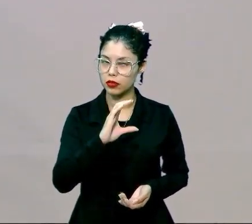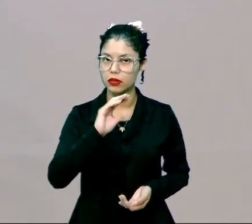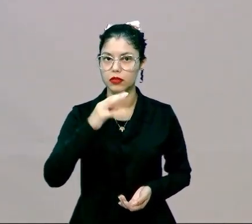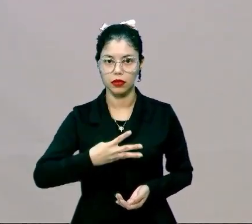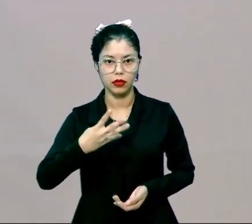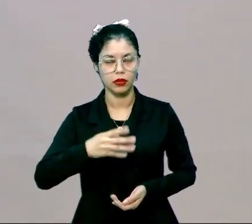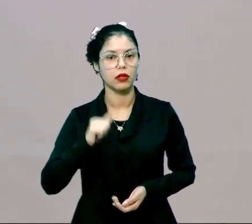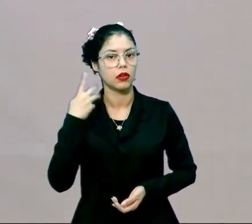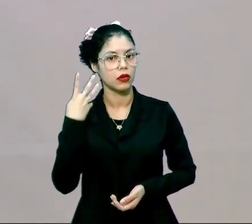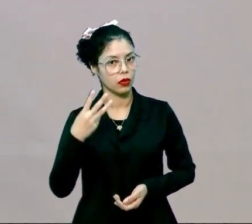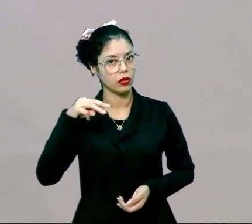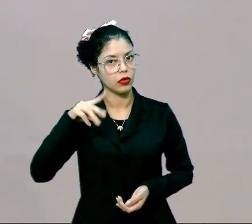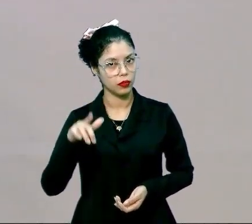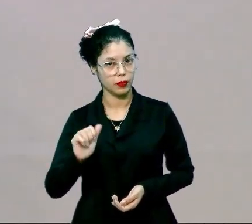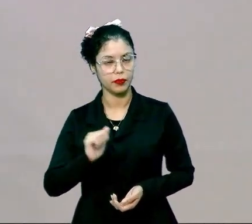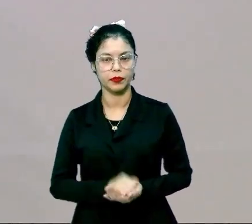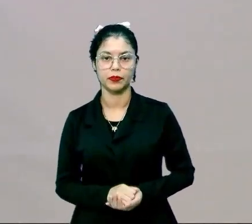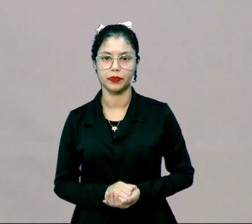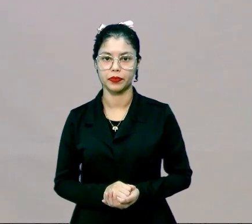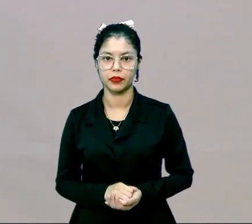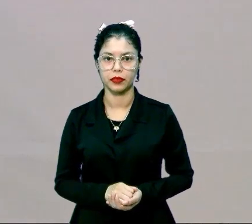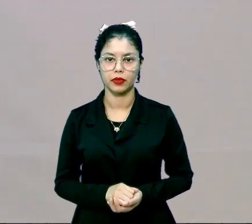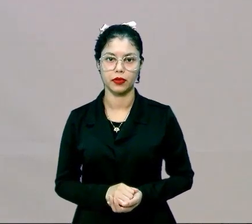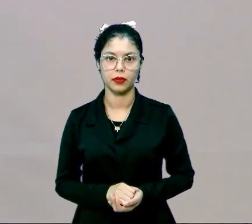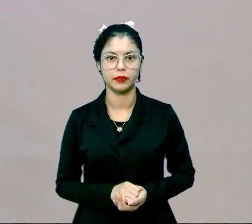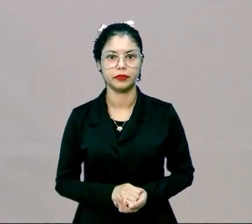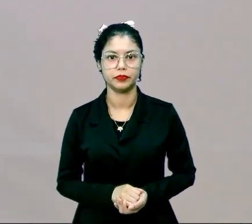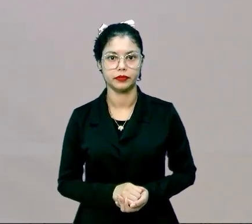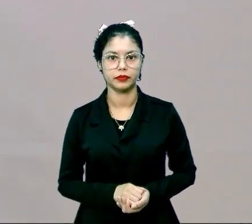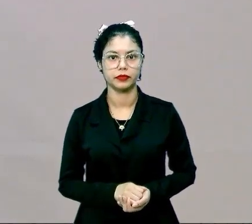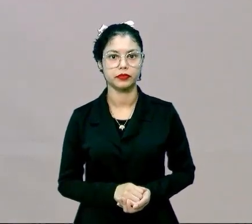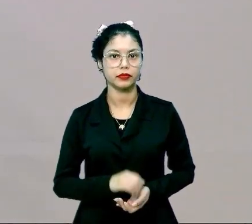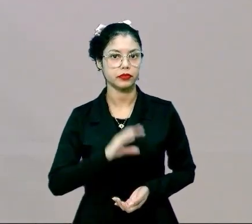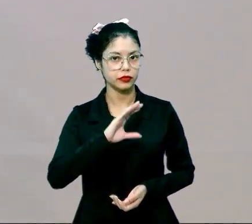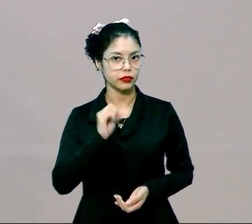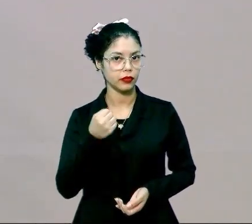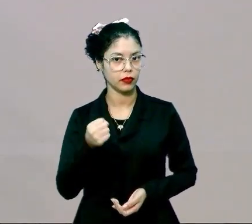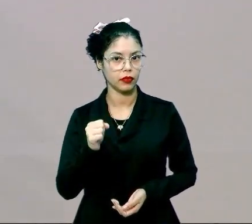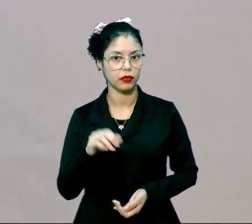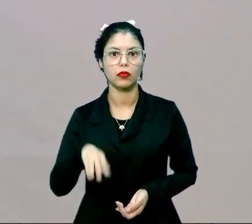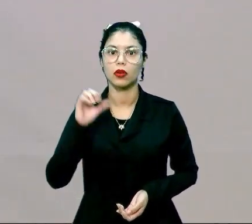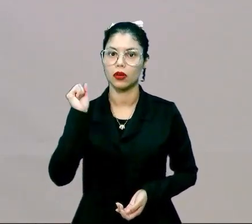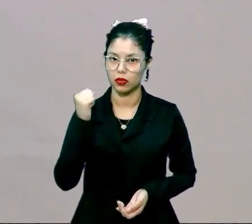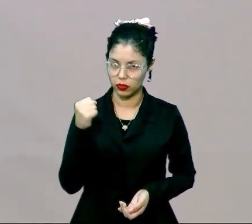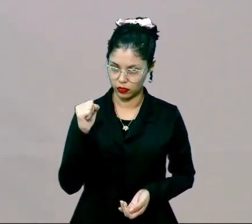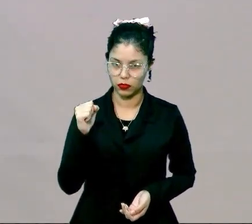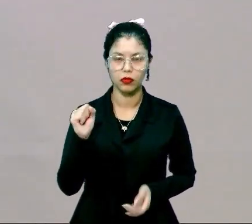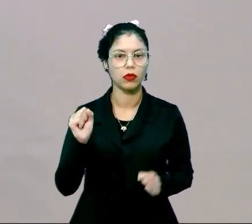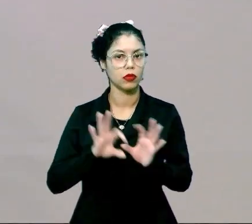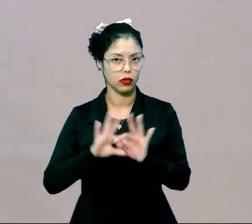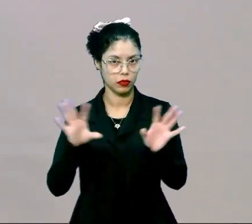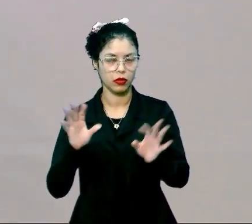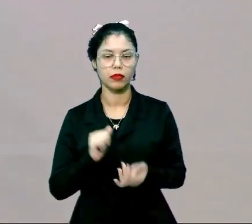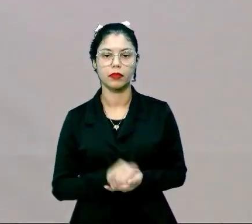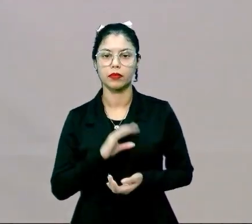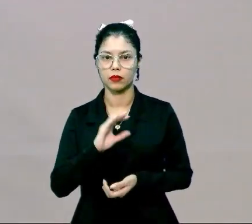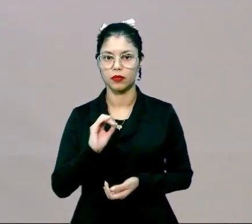vai liberar 4 mols de CO2. Se o octano é C8, ele vai liberar 8